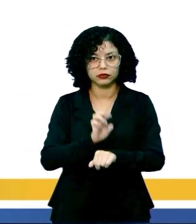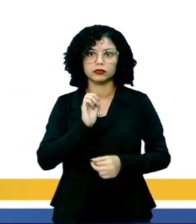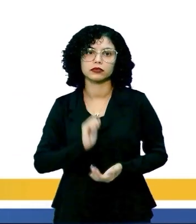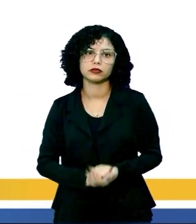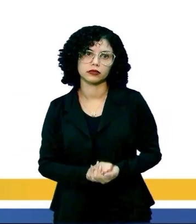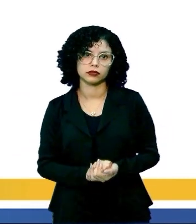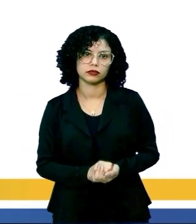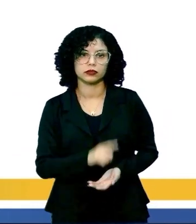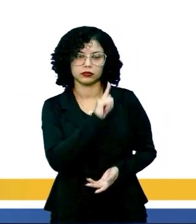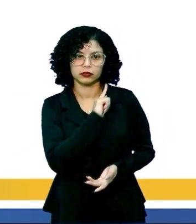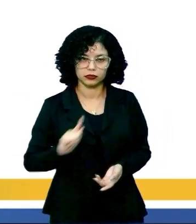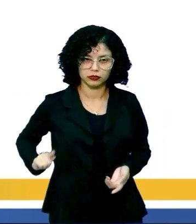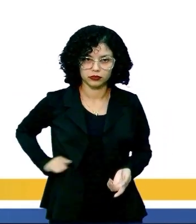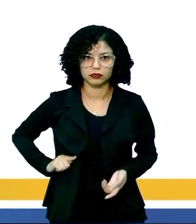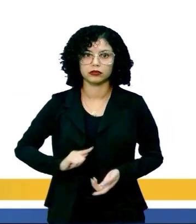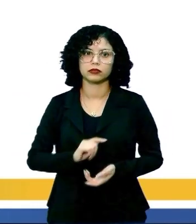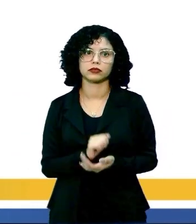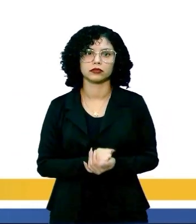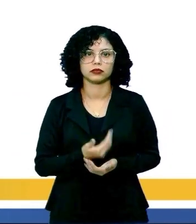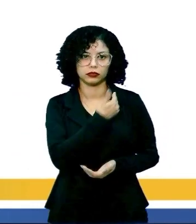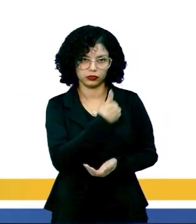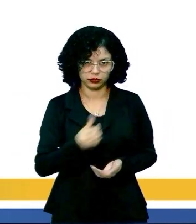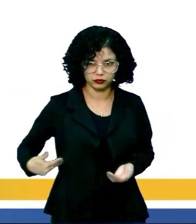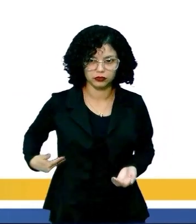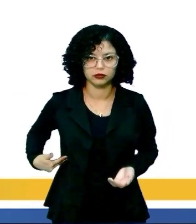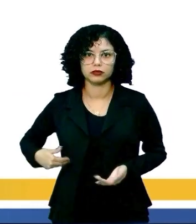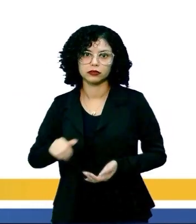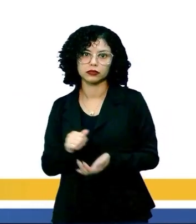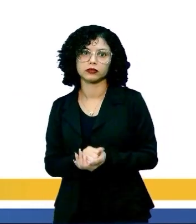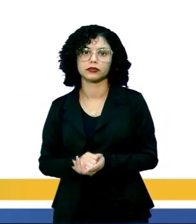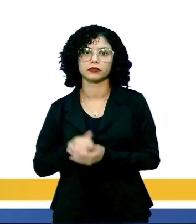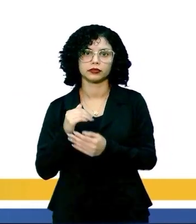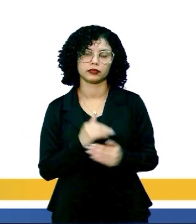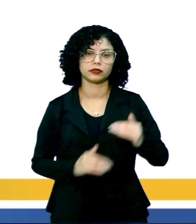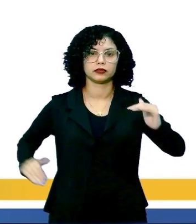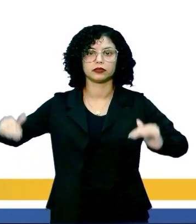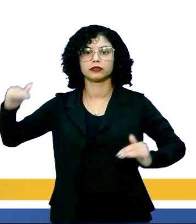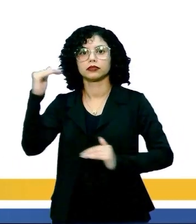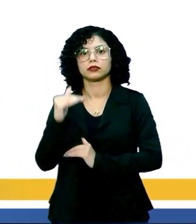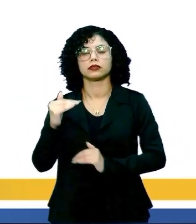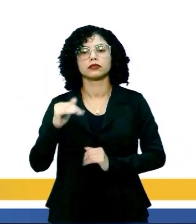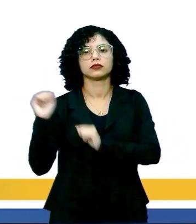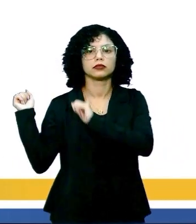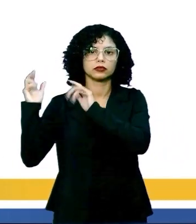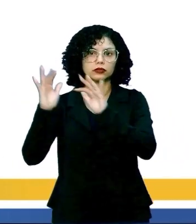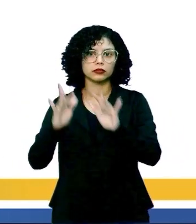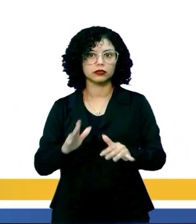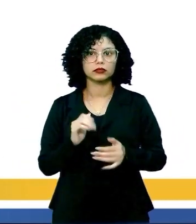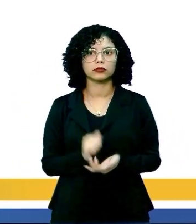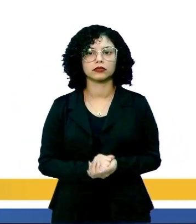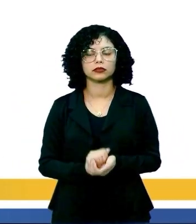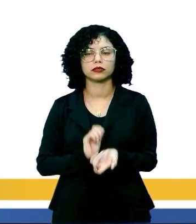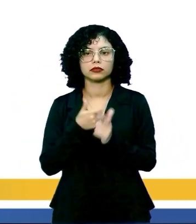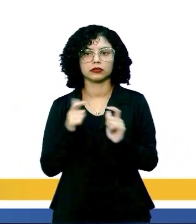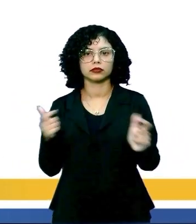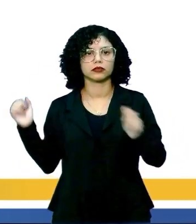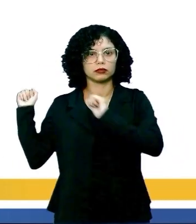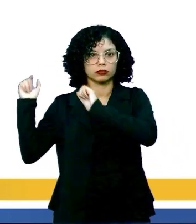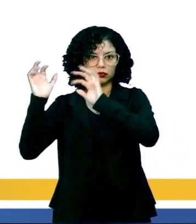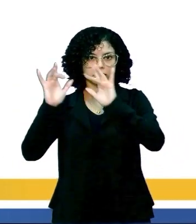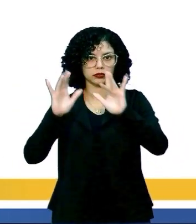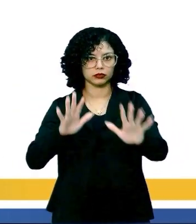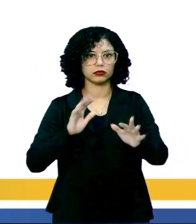lá, dos estados, que se governa a República, por cima das multidões que tumultuam